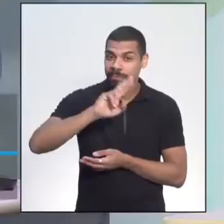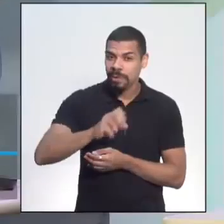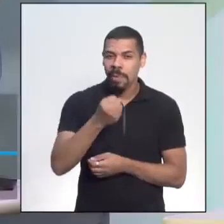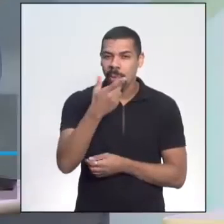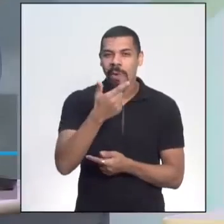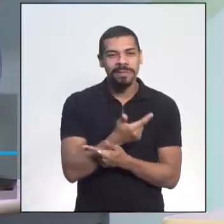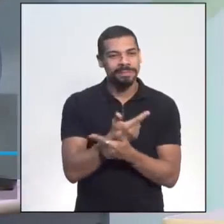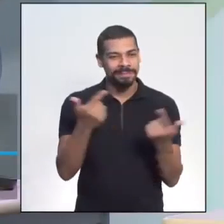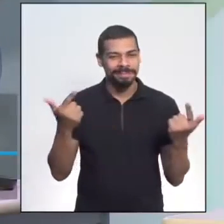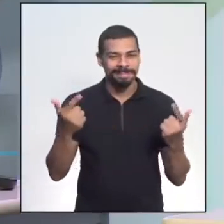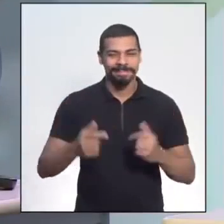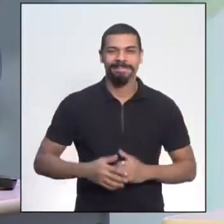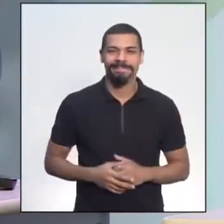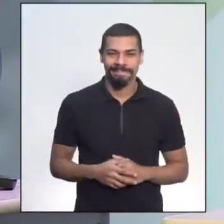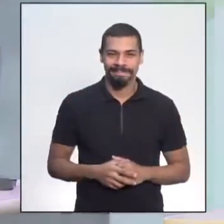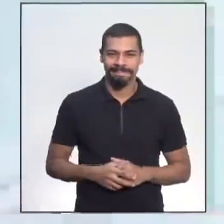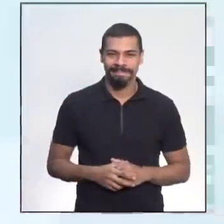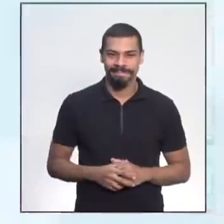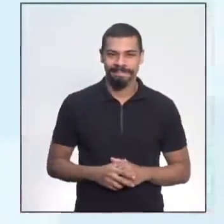Boa sorte!